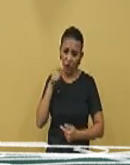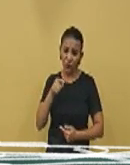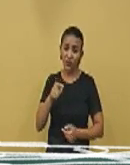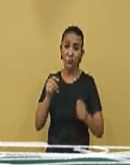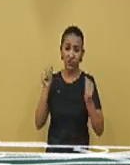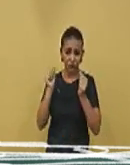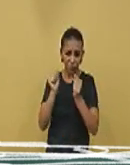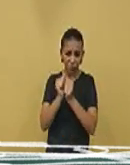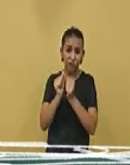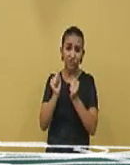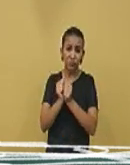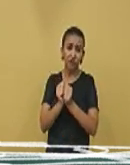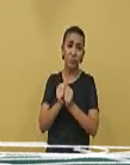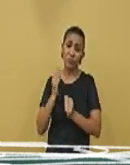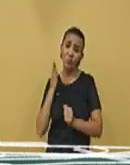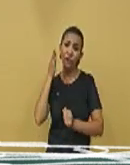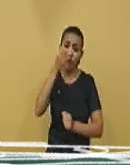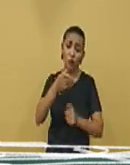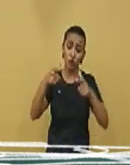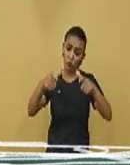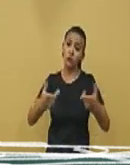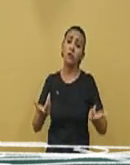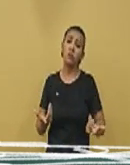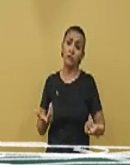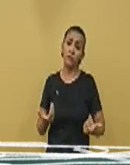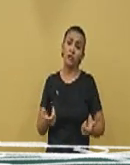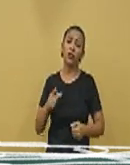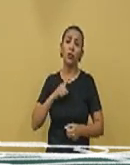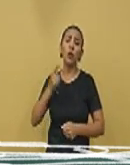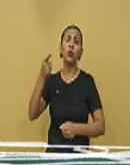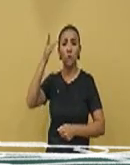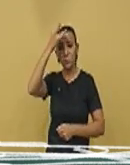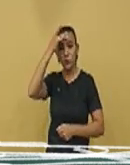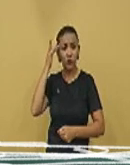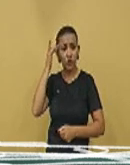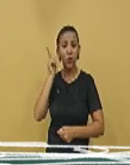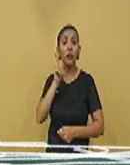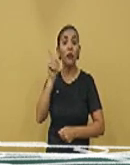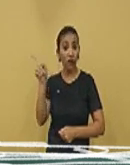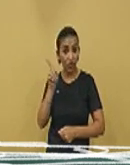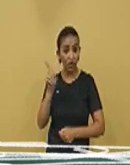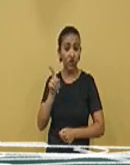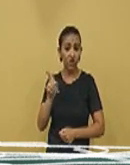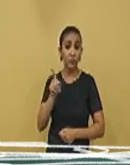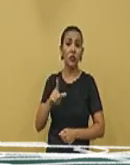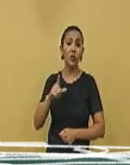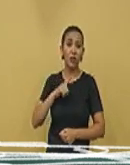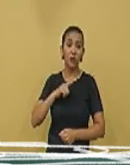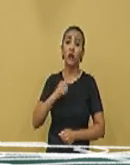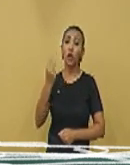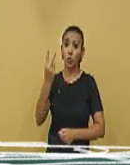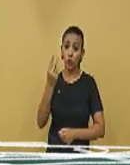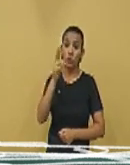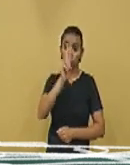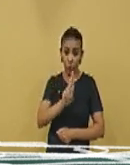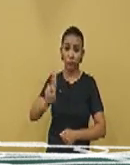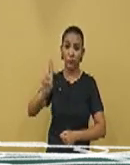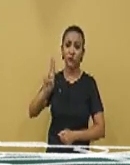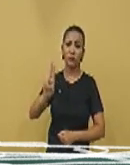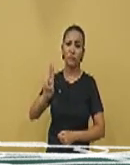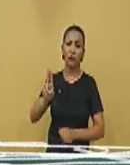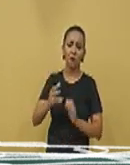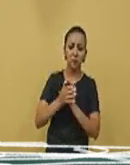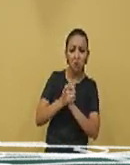e do técnico Flávio lá naquele lugar. Nós recebemos 2 universidades que elogiaram as